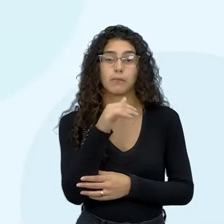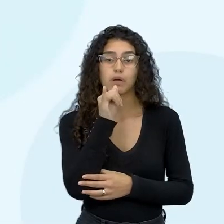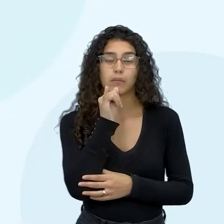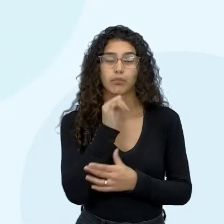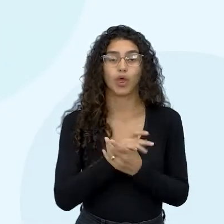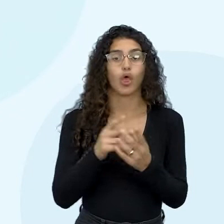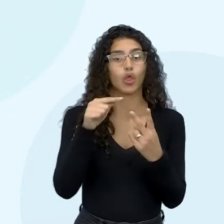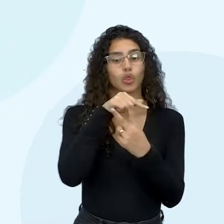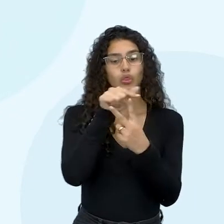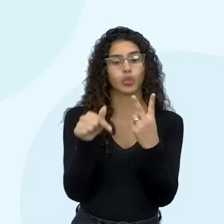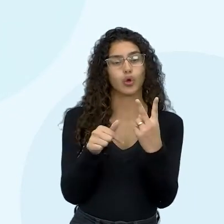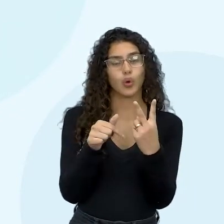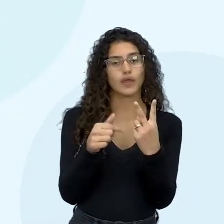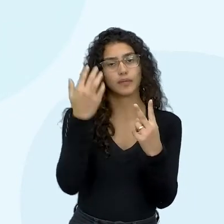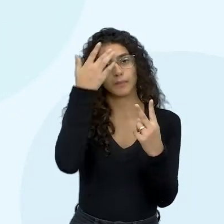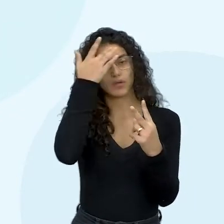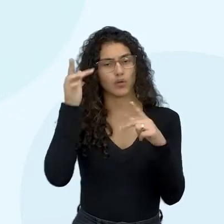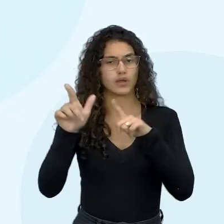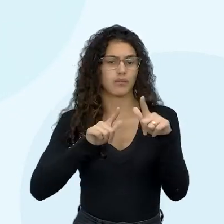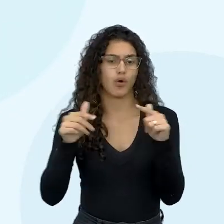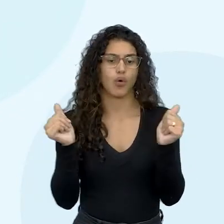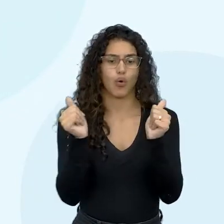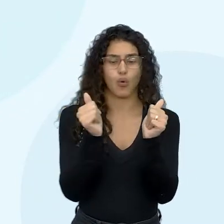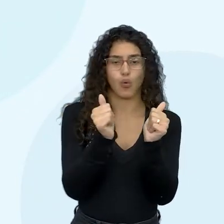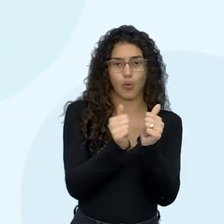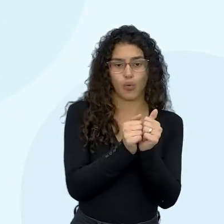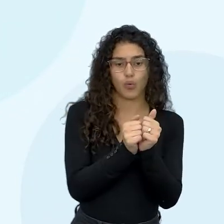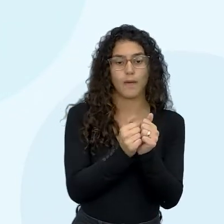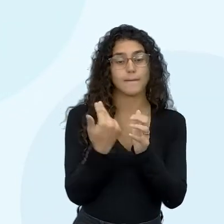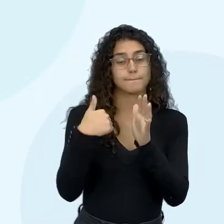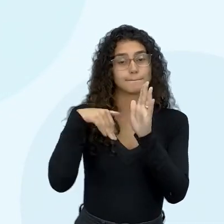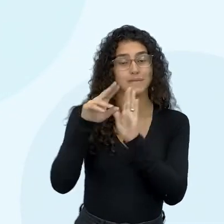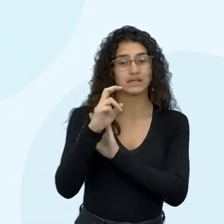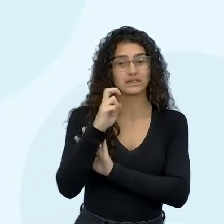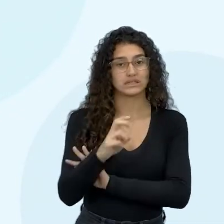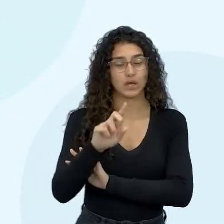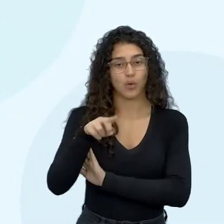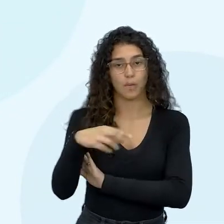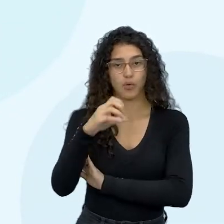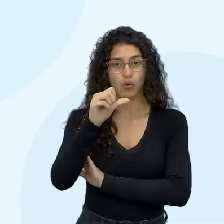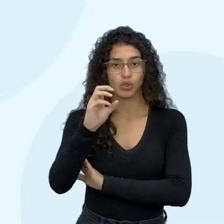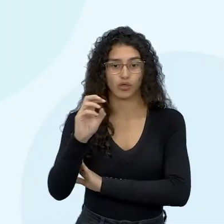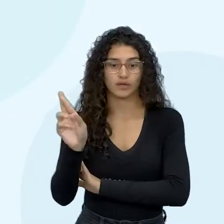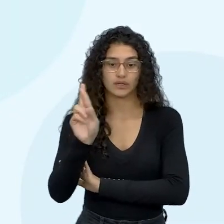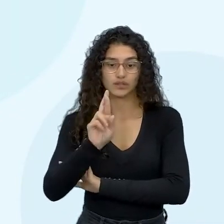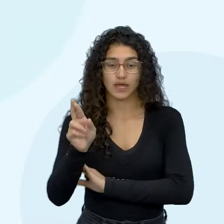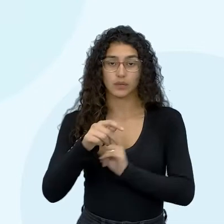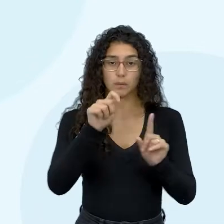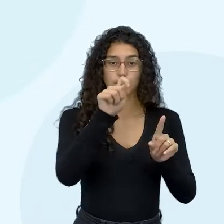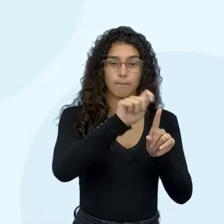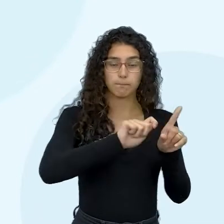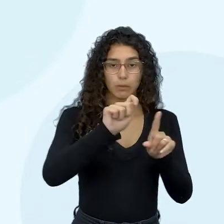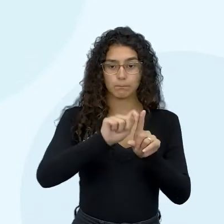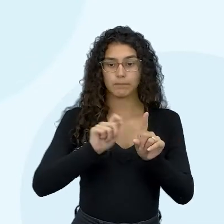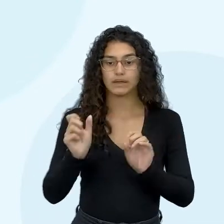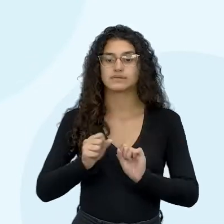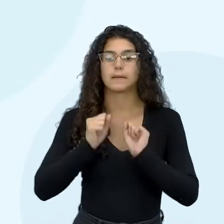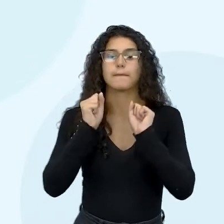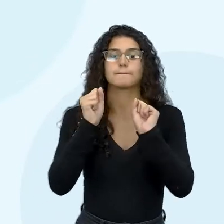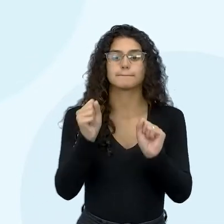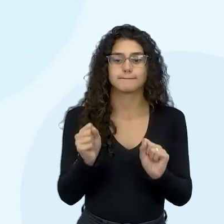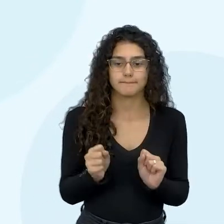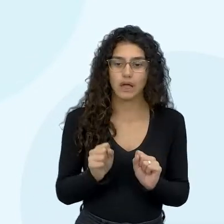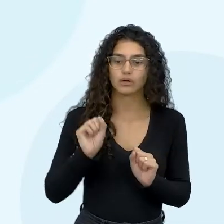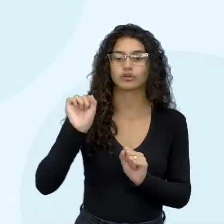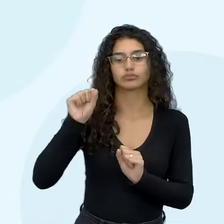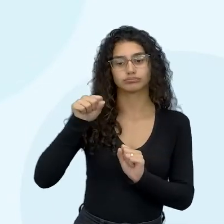pessoas trabalhando juntas passam de 5.900 reais por mês, elas podem